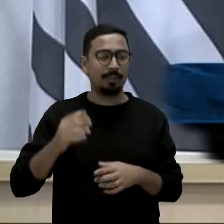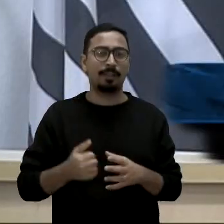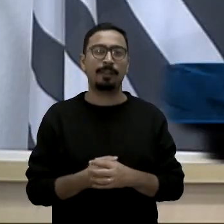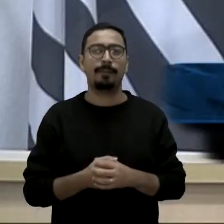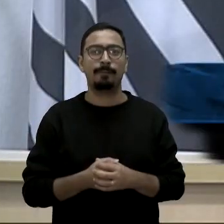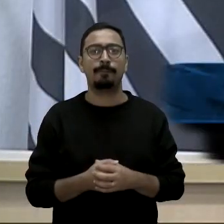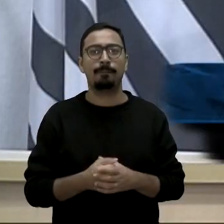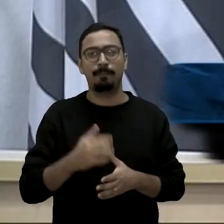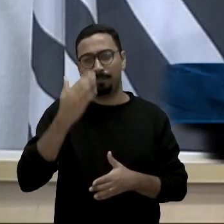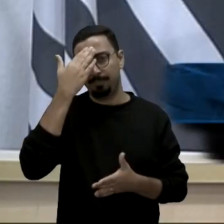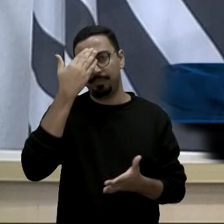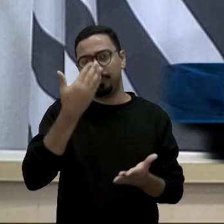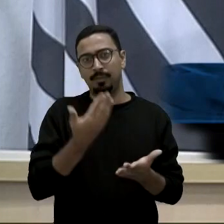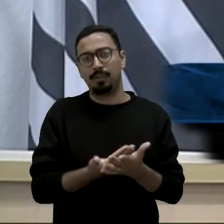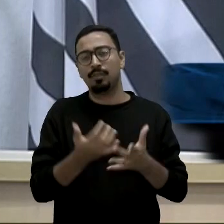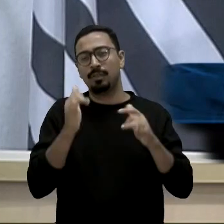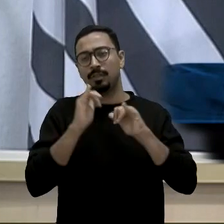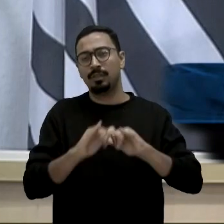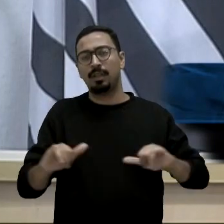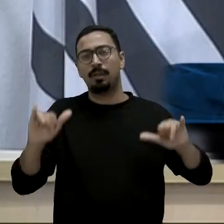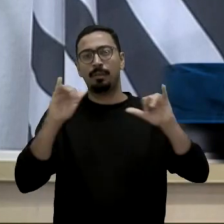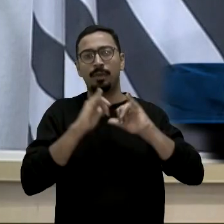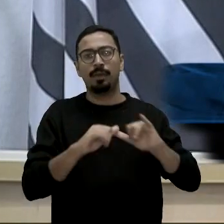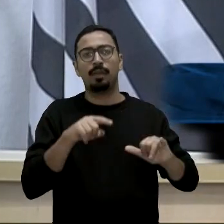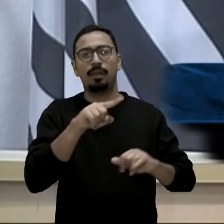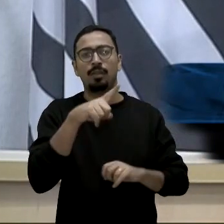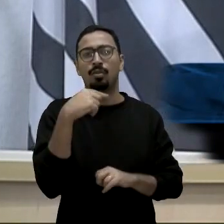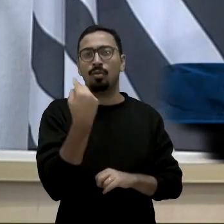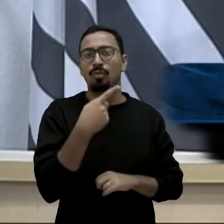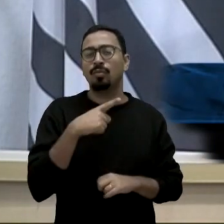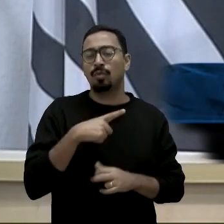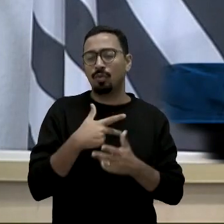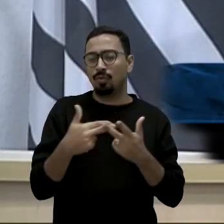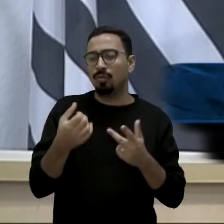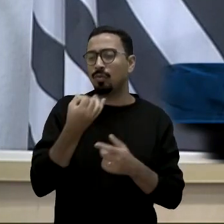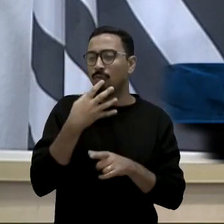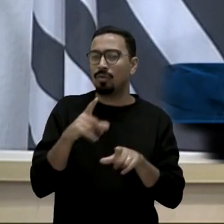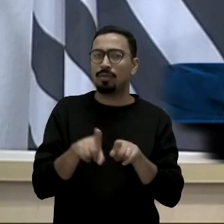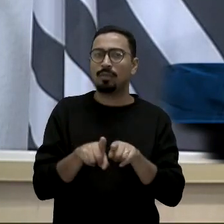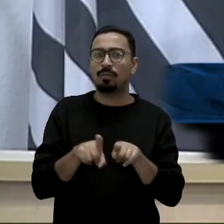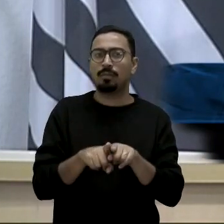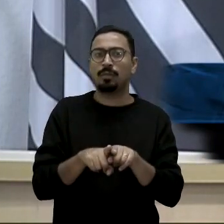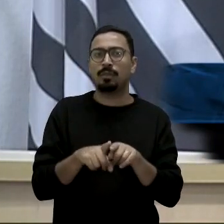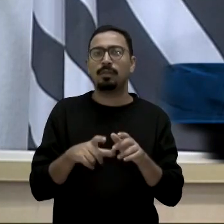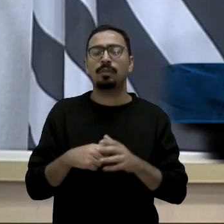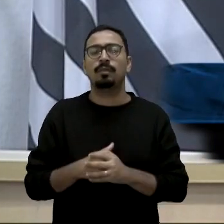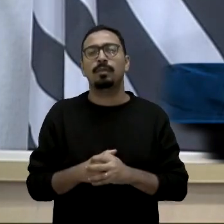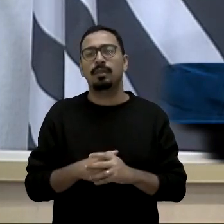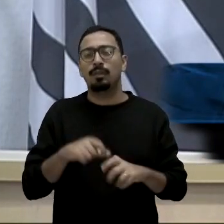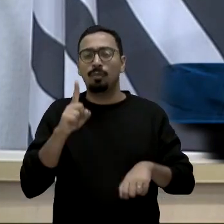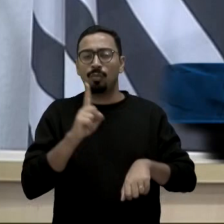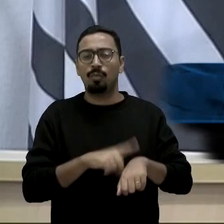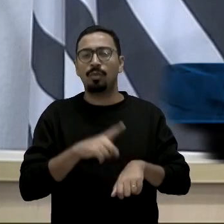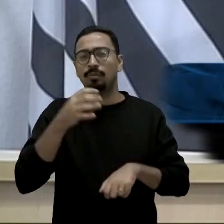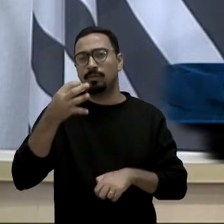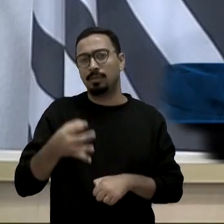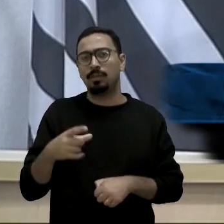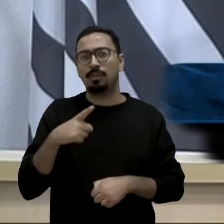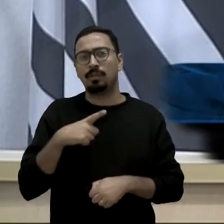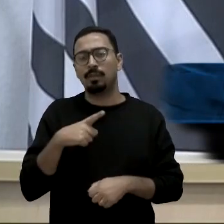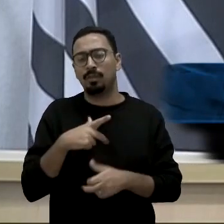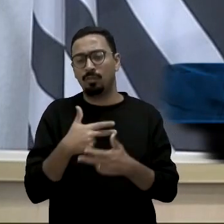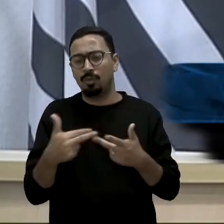Eu acredito que é uma campanha que nós vamos colher bons frutos. Já estava mais que na hora de algo ser